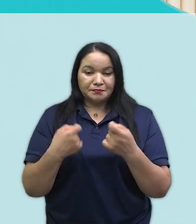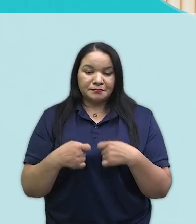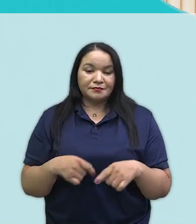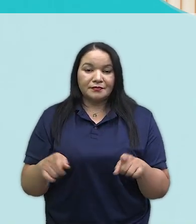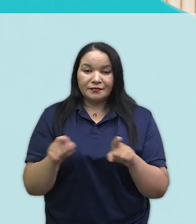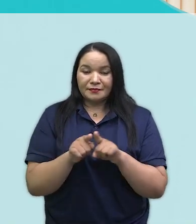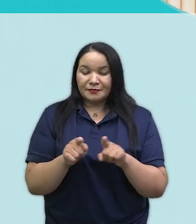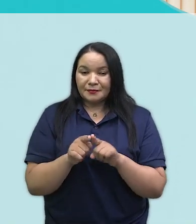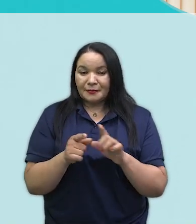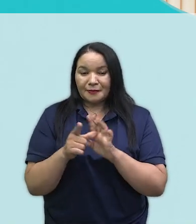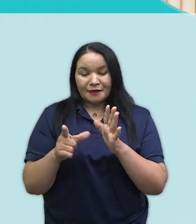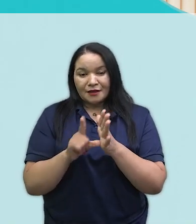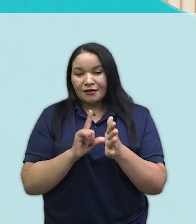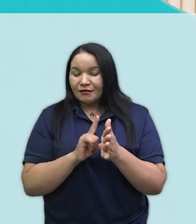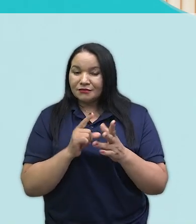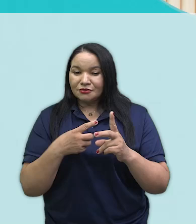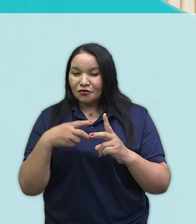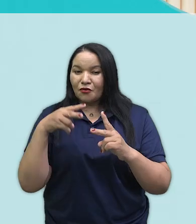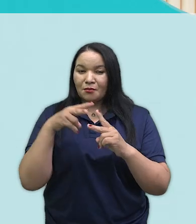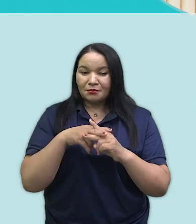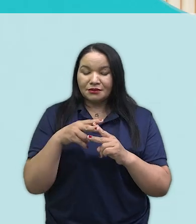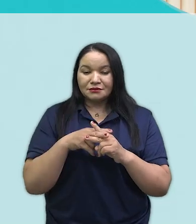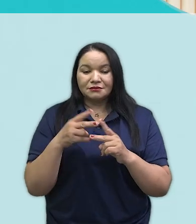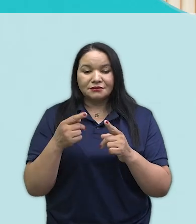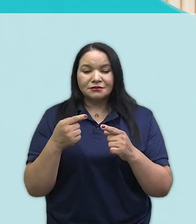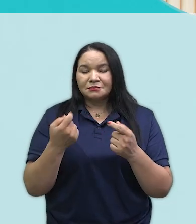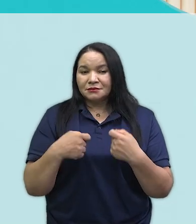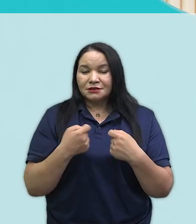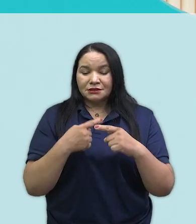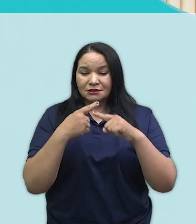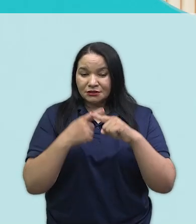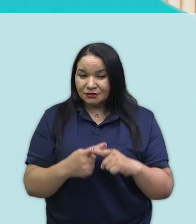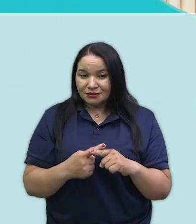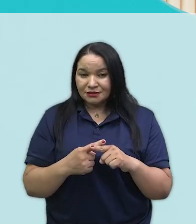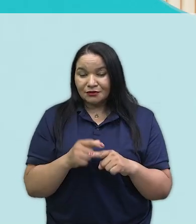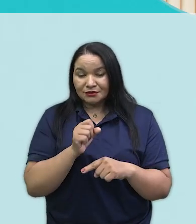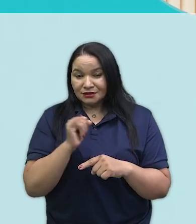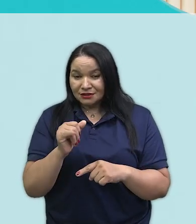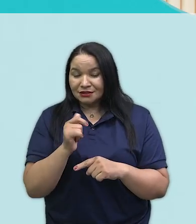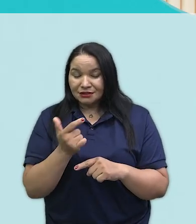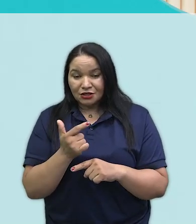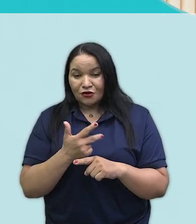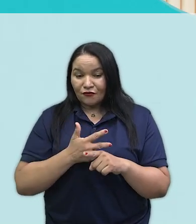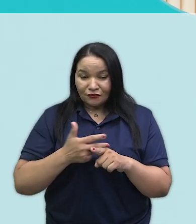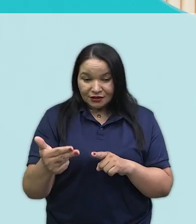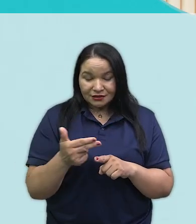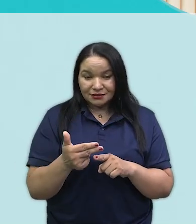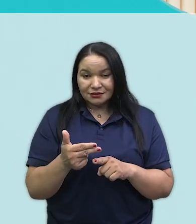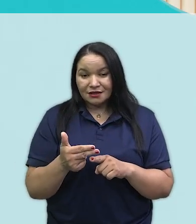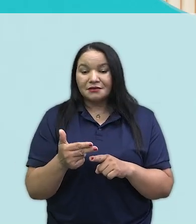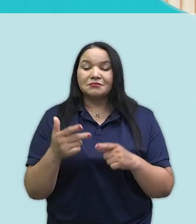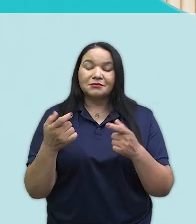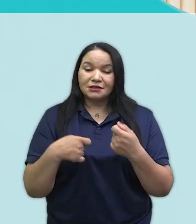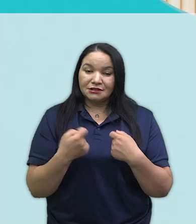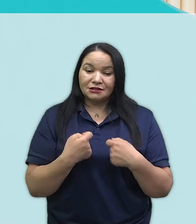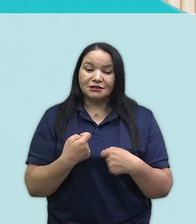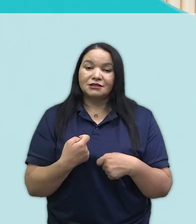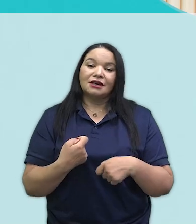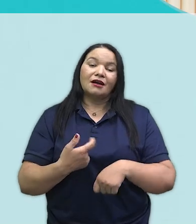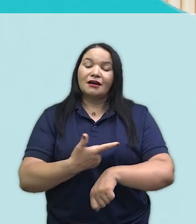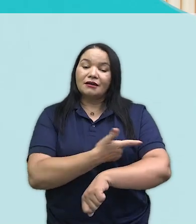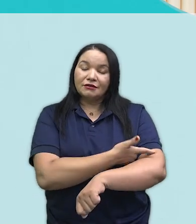competição, mesmo que eu ganhe, mesmo que eu ganhe sobre o adversário, eu